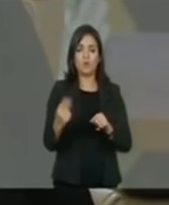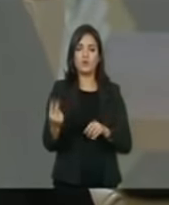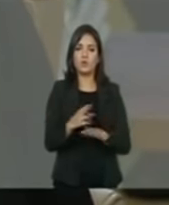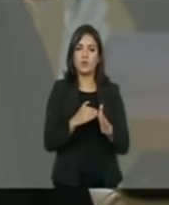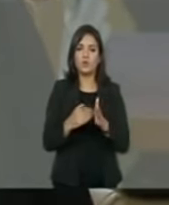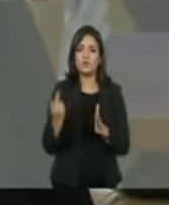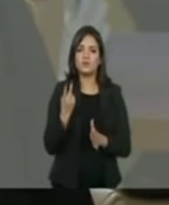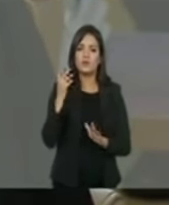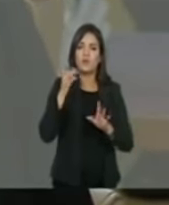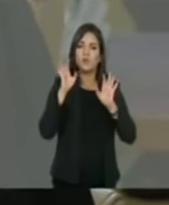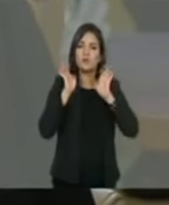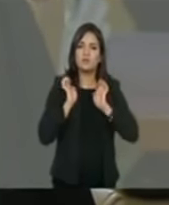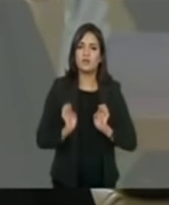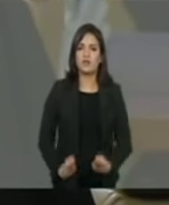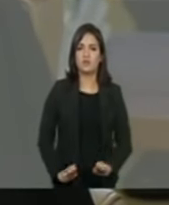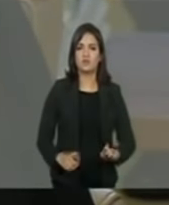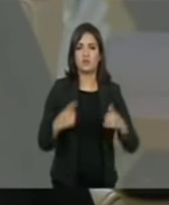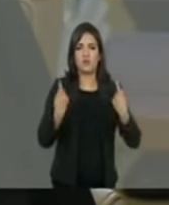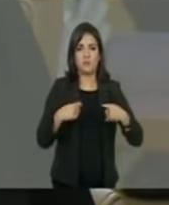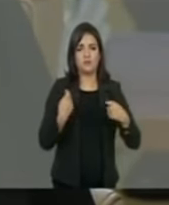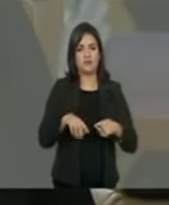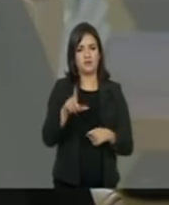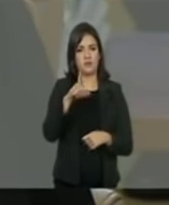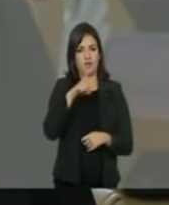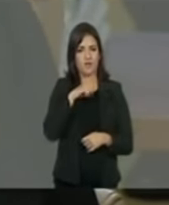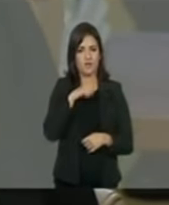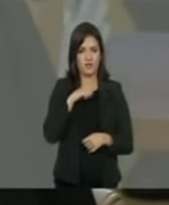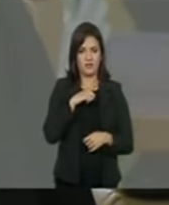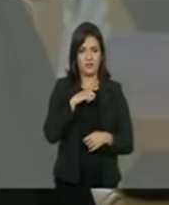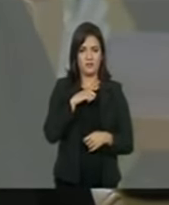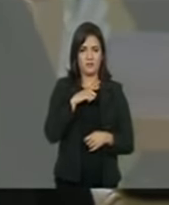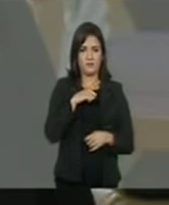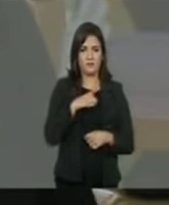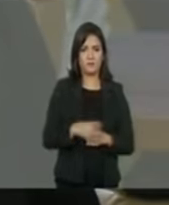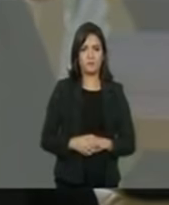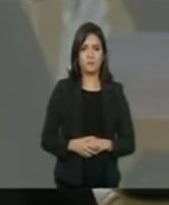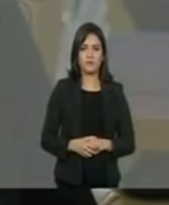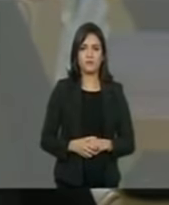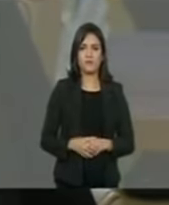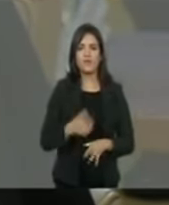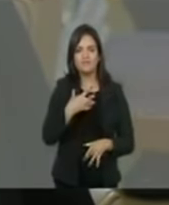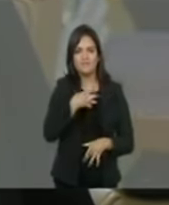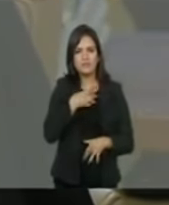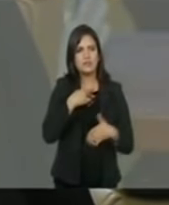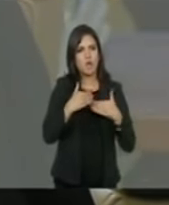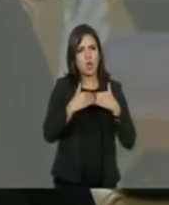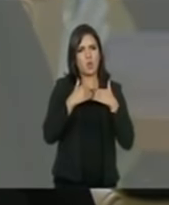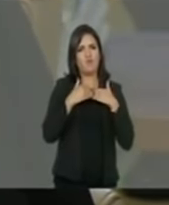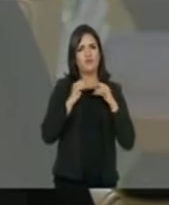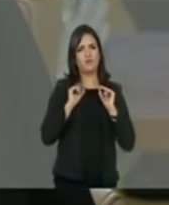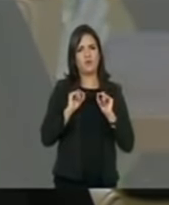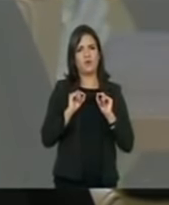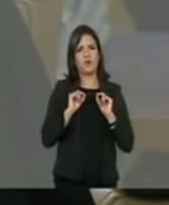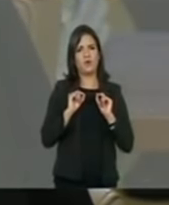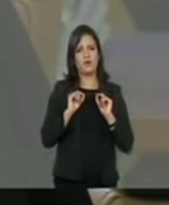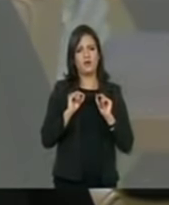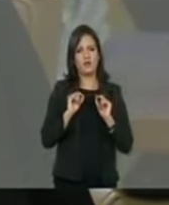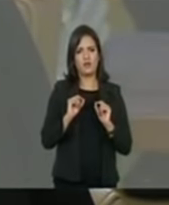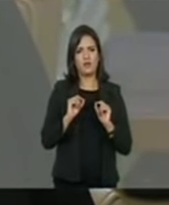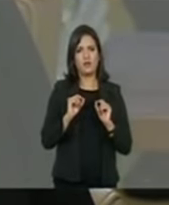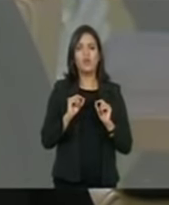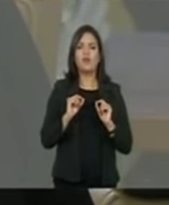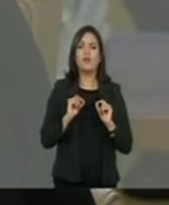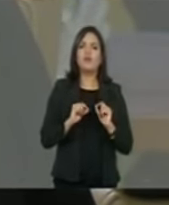conformar sempre a actividade do estado convenço me cada vez mais o presidente e que os fatos